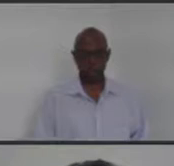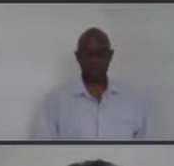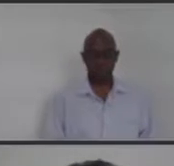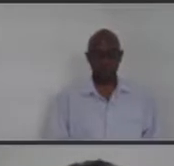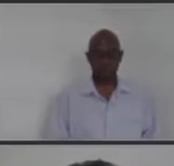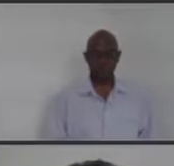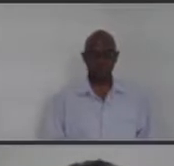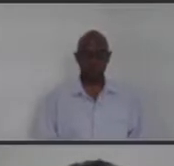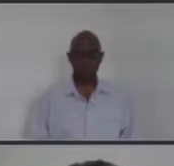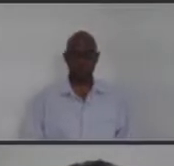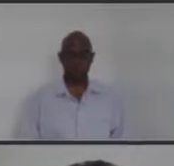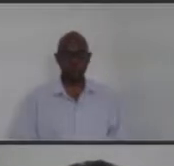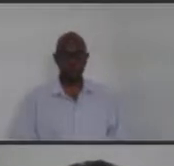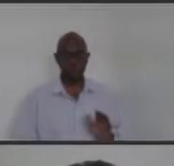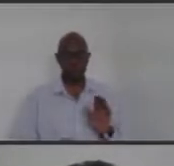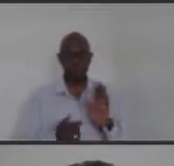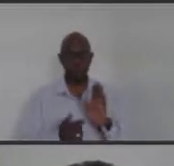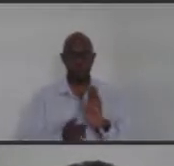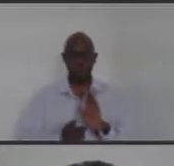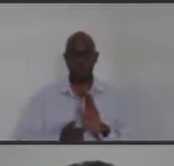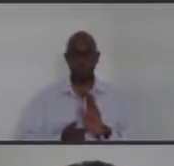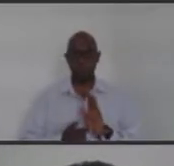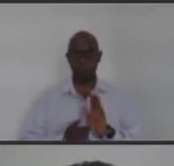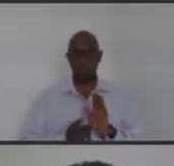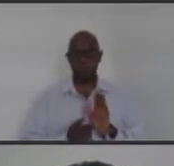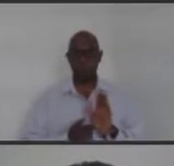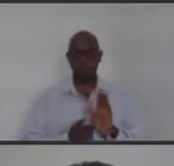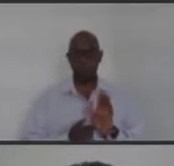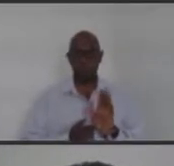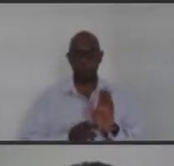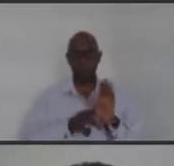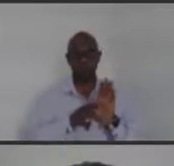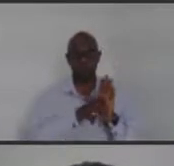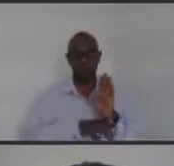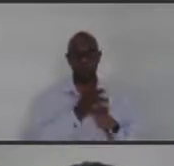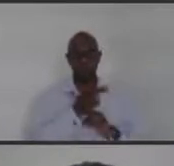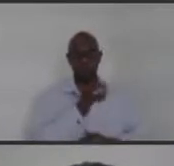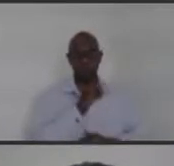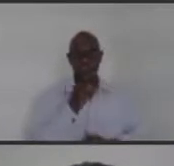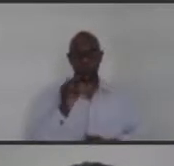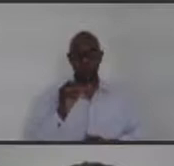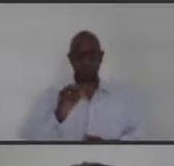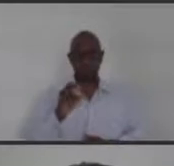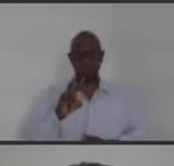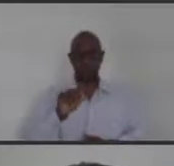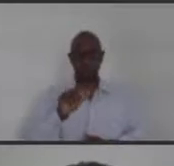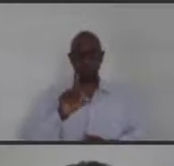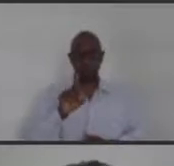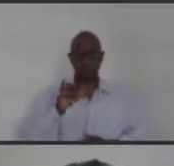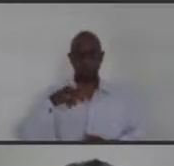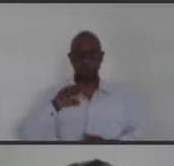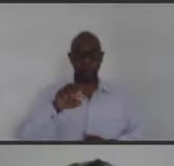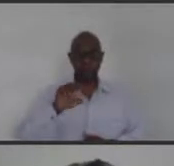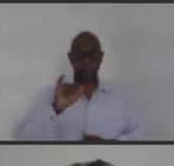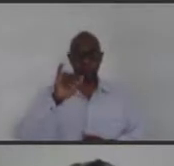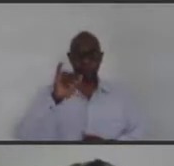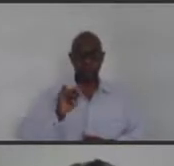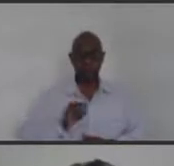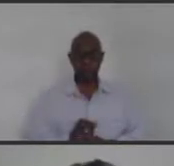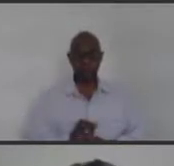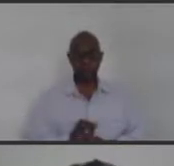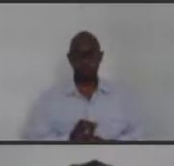Projeto de lei número 160/2020, autoria vereador Valdinei Pereira, institui o programa